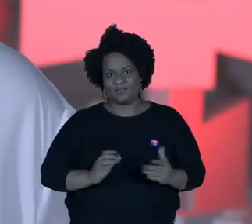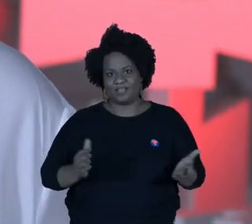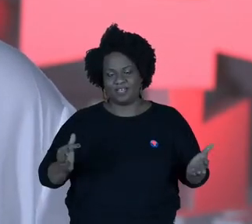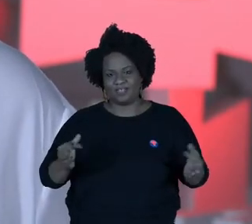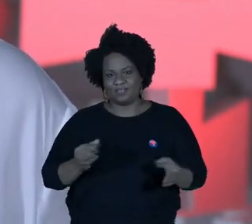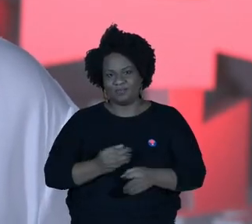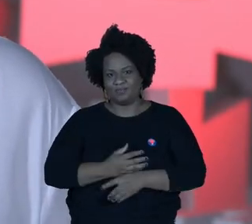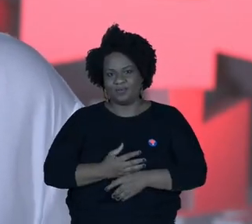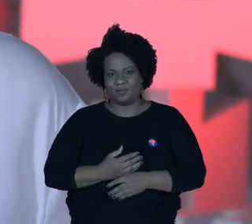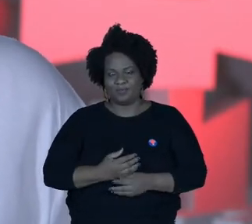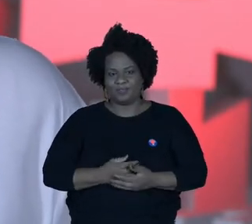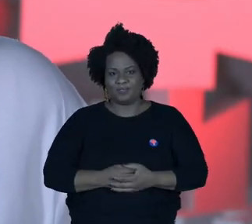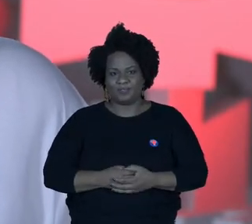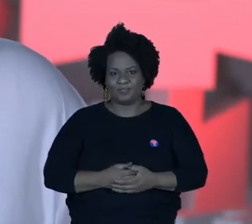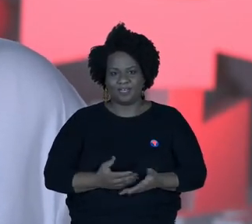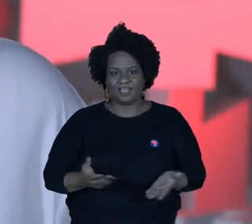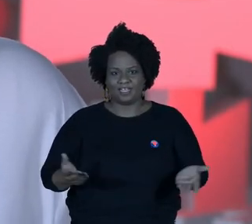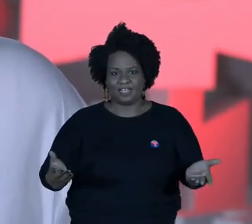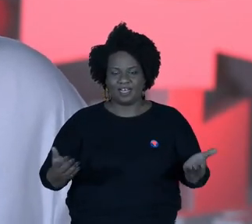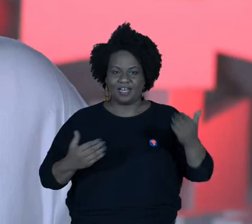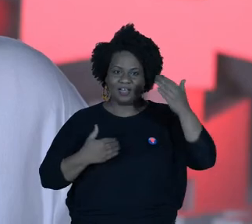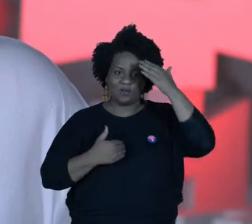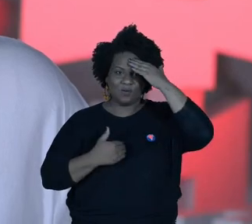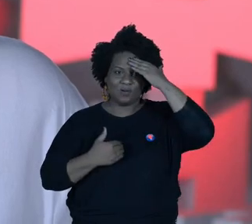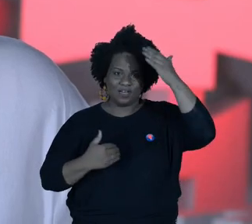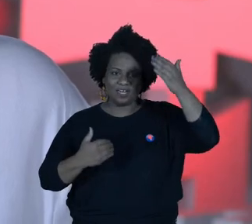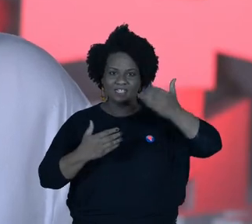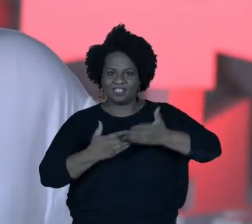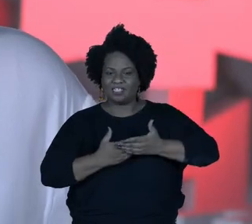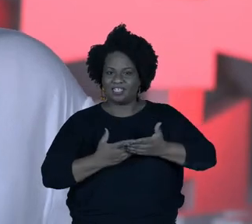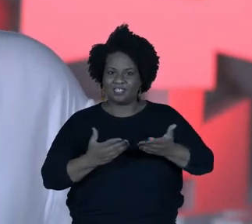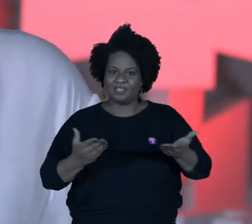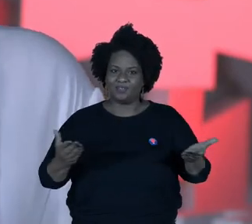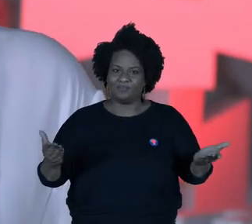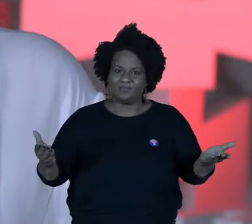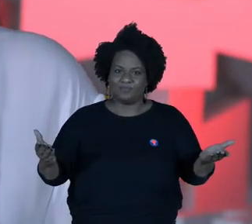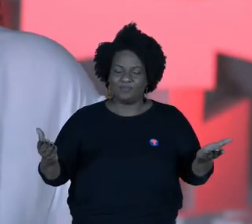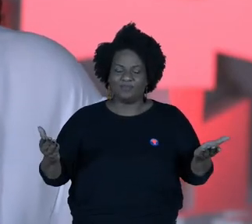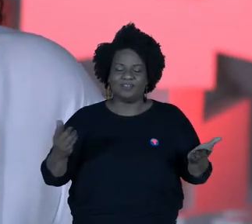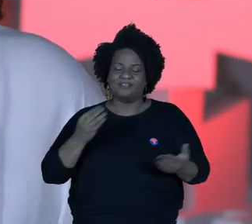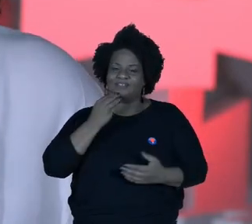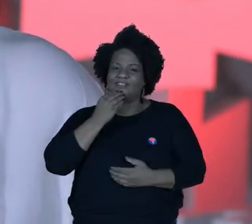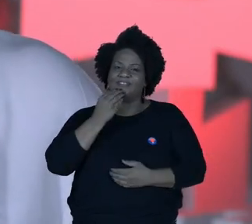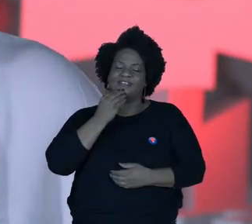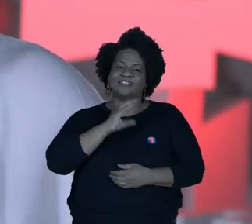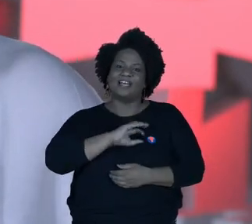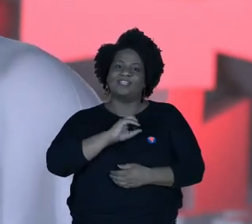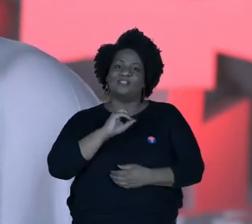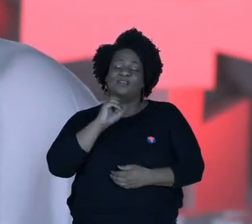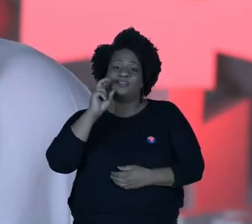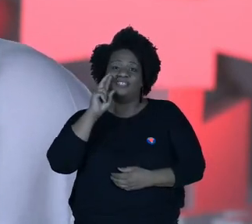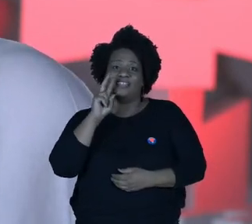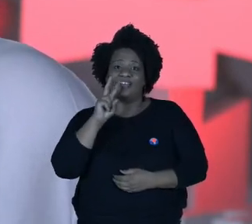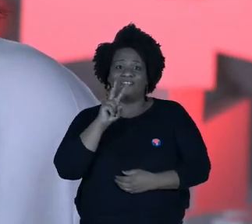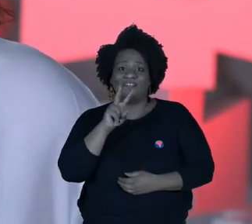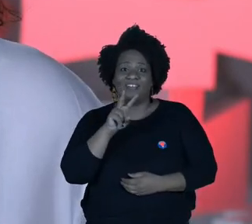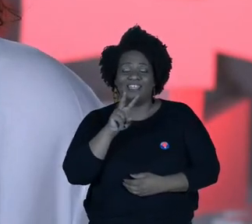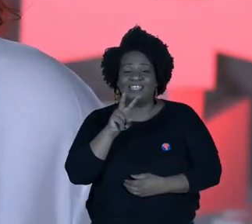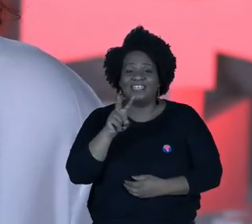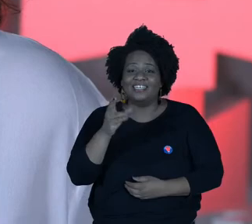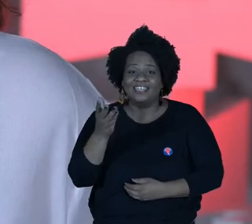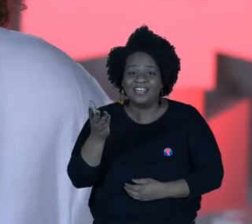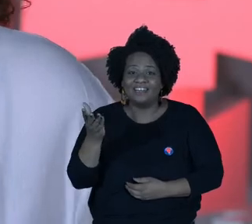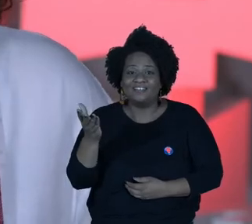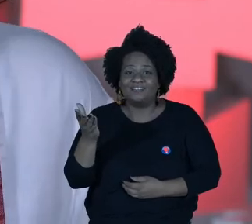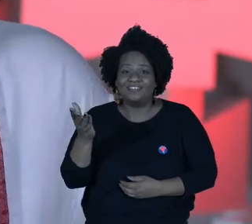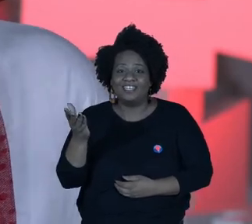isso. Então, gente, eu agradeço a todos vocês. Adoraria ver vocês, né?